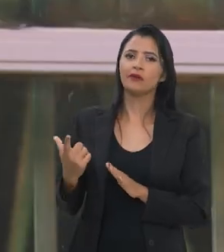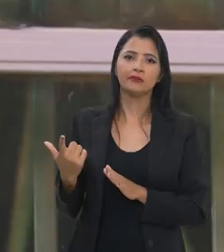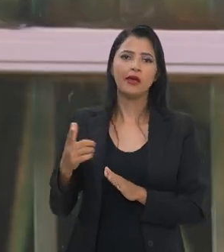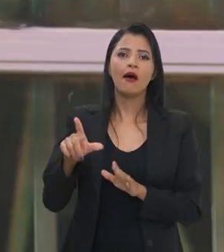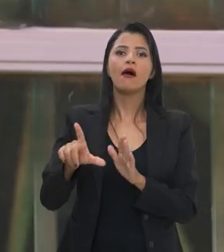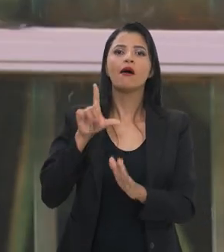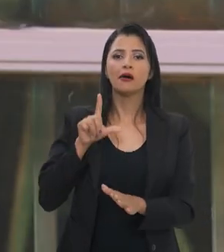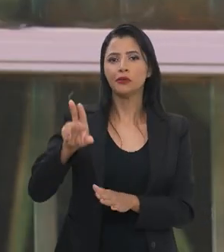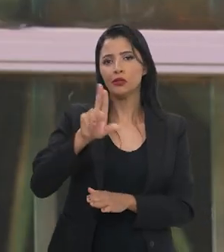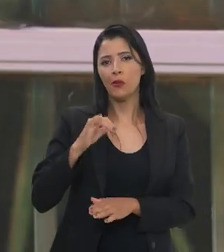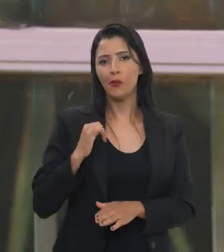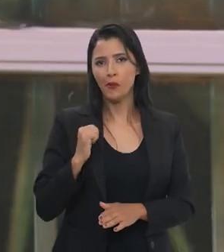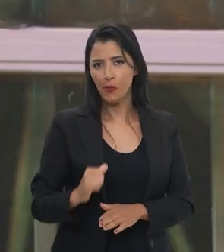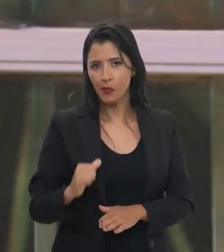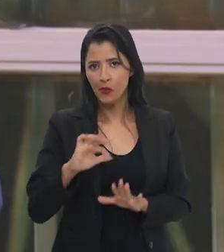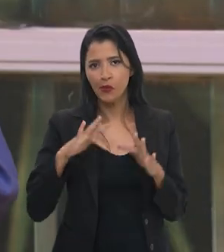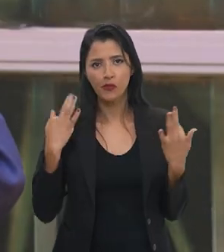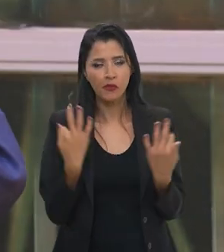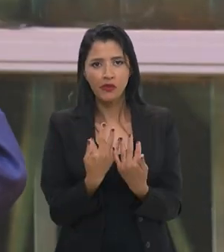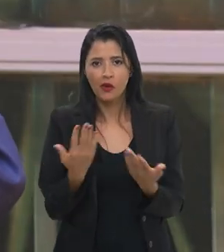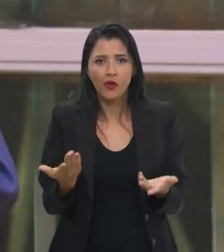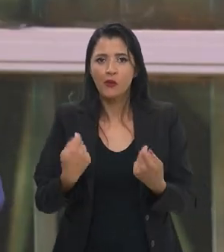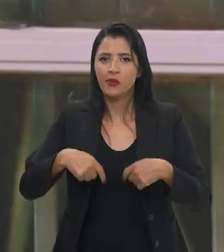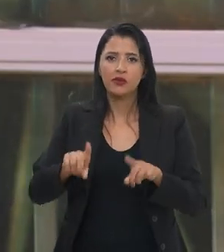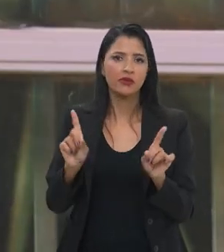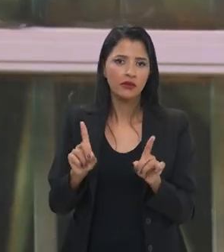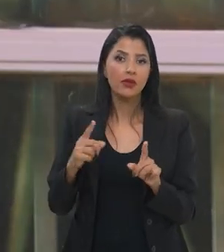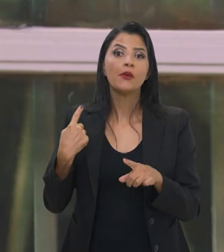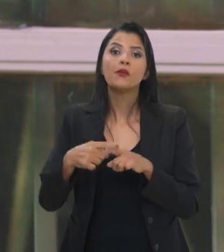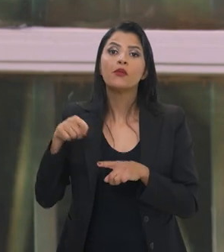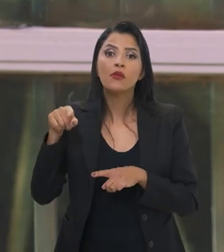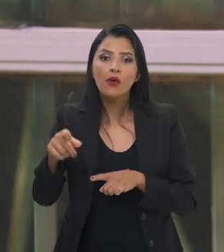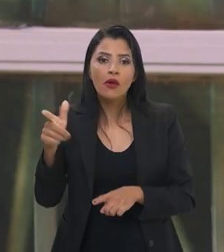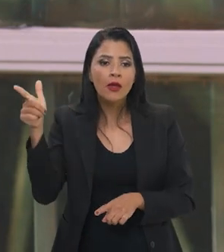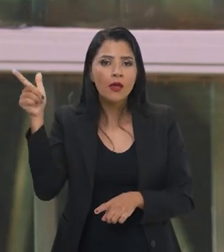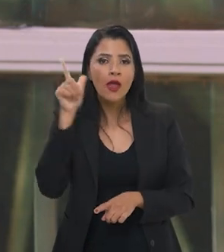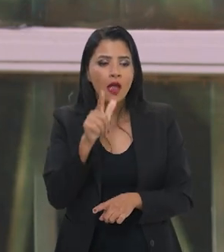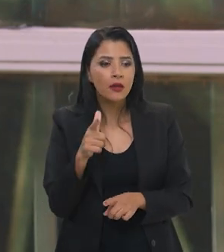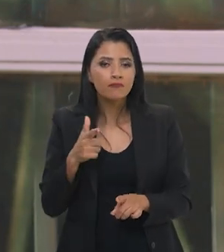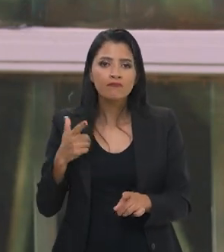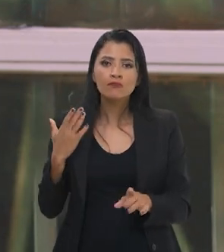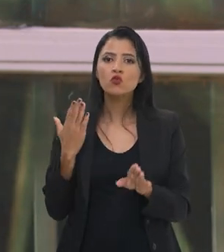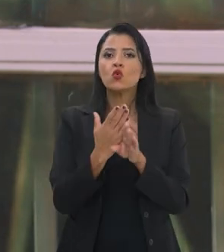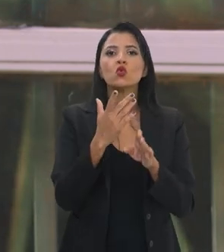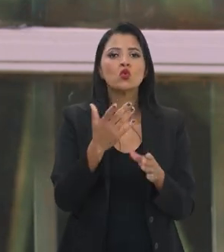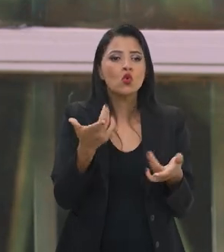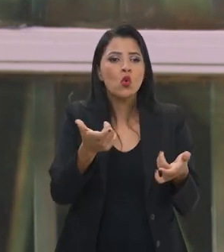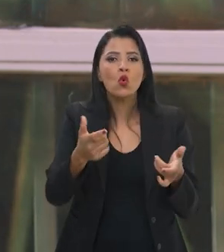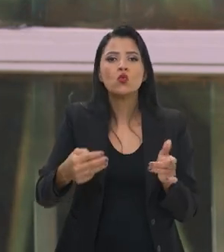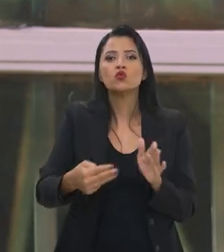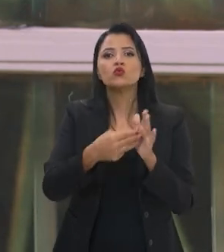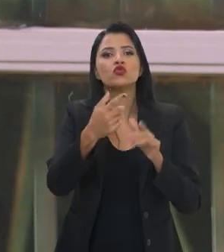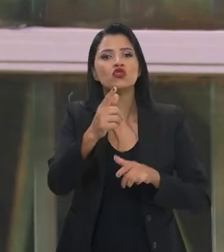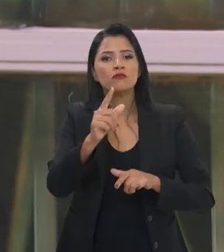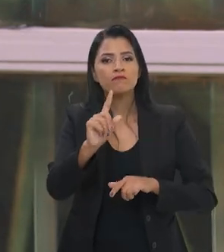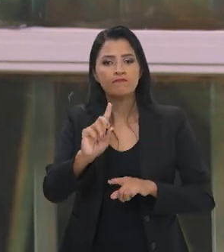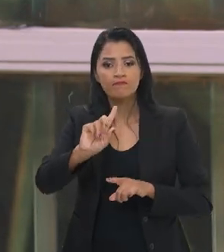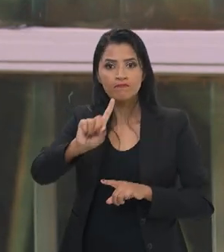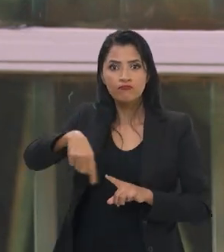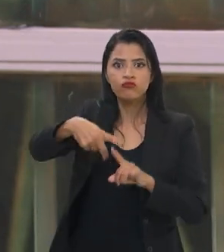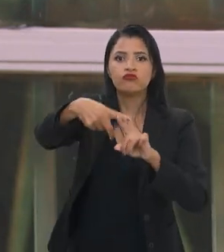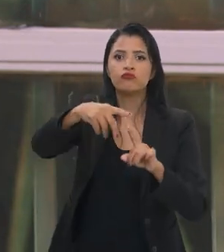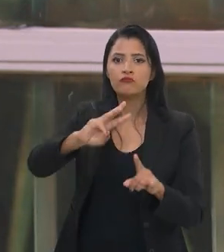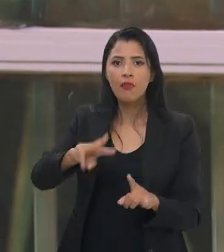Bolsa Família e saiu ali é porque se encontrou um caminho de triplicar a renda daquela